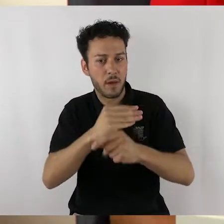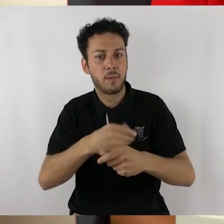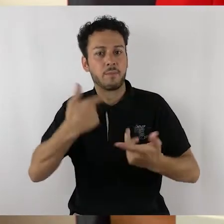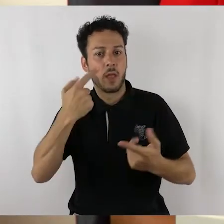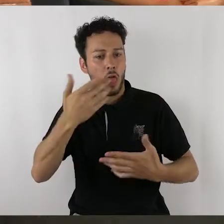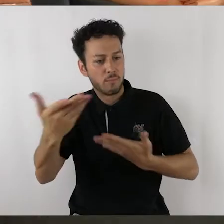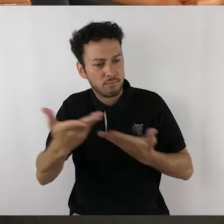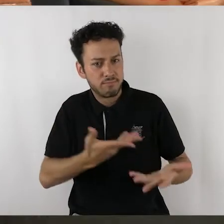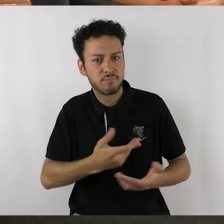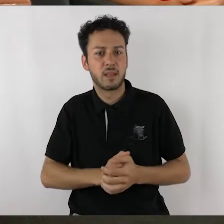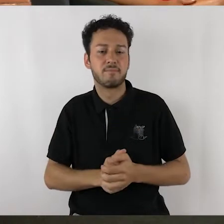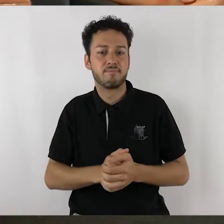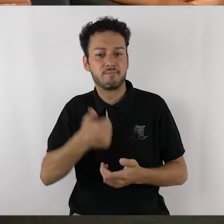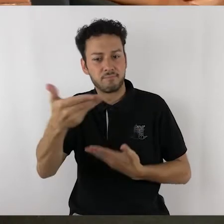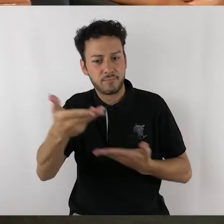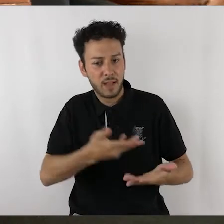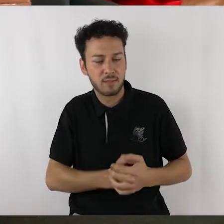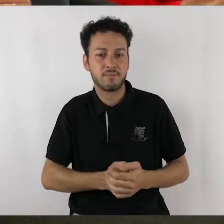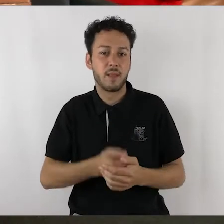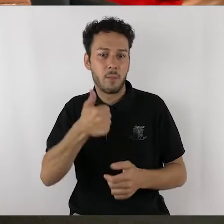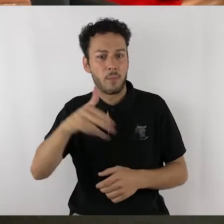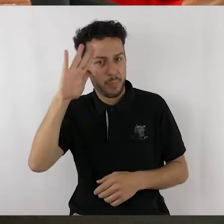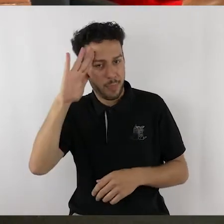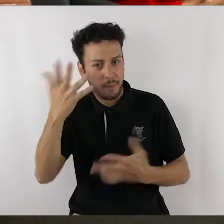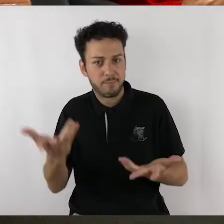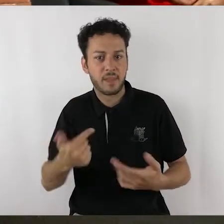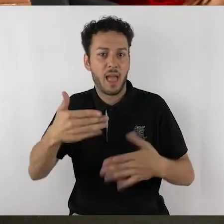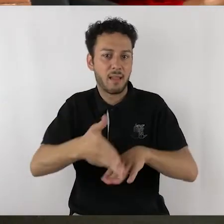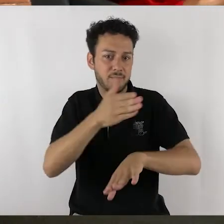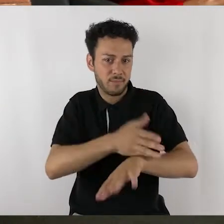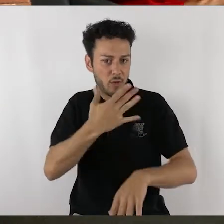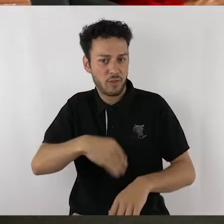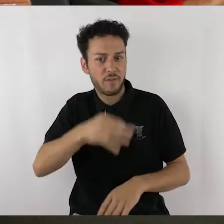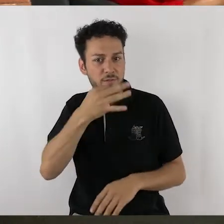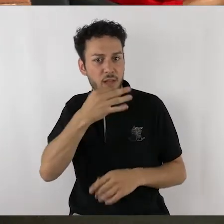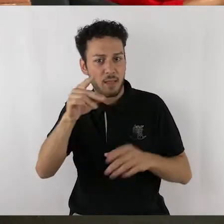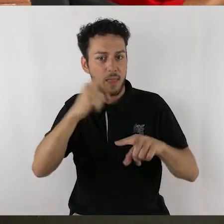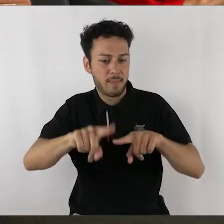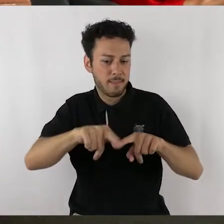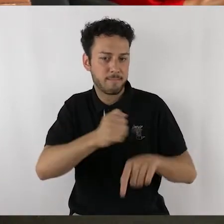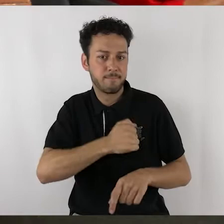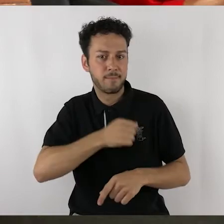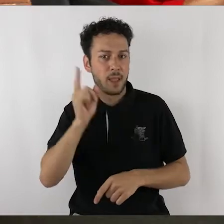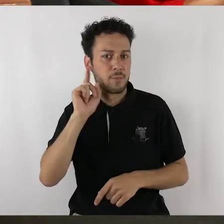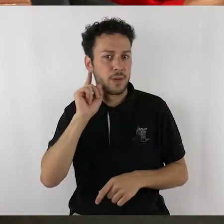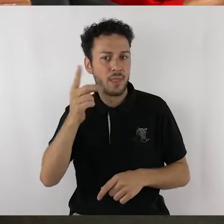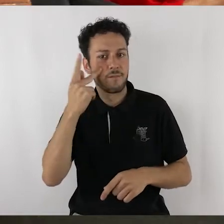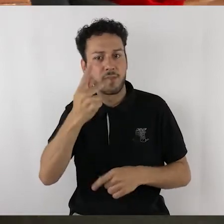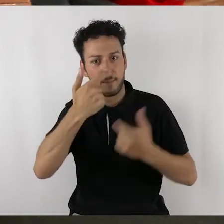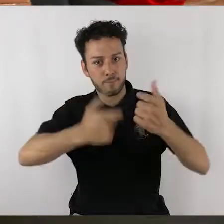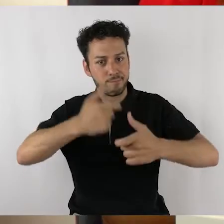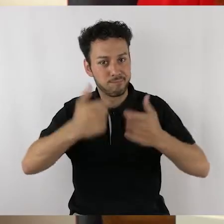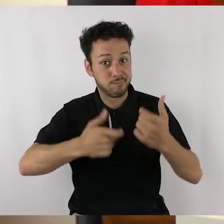olá Luiz bem vindo antes de mais o que eu te queria falar é o crédito à habitação realmente tem muita importância na